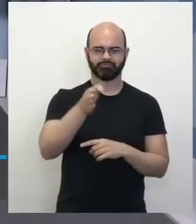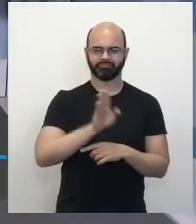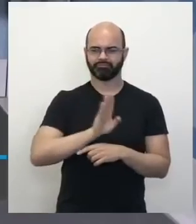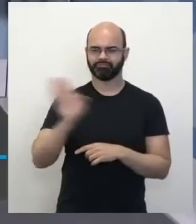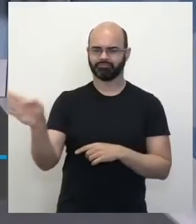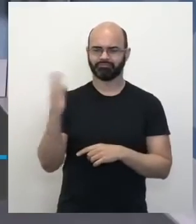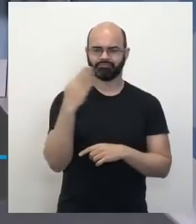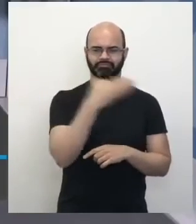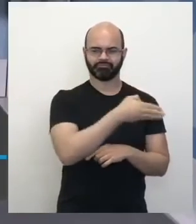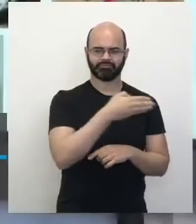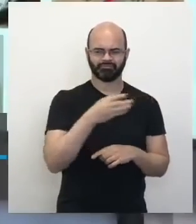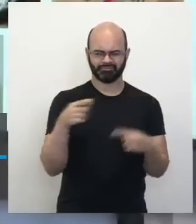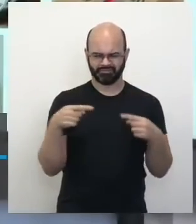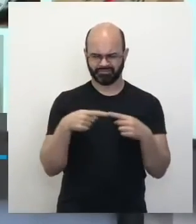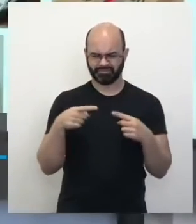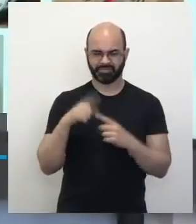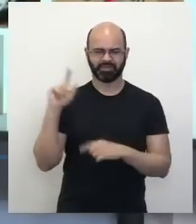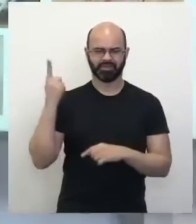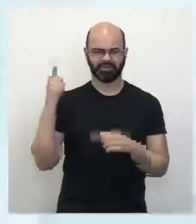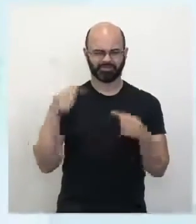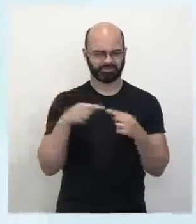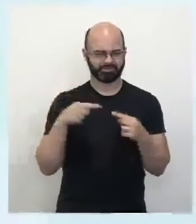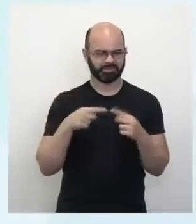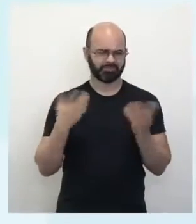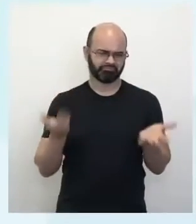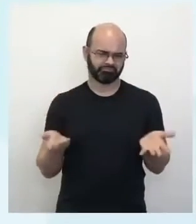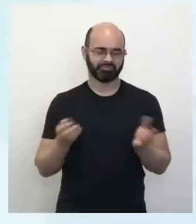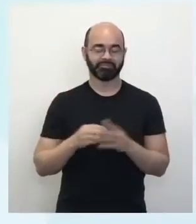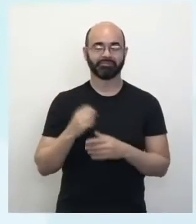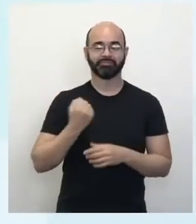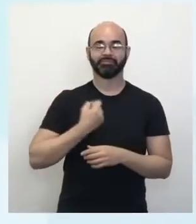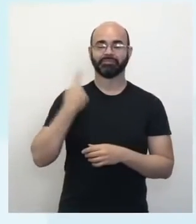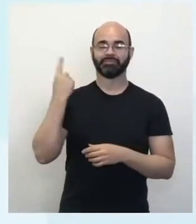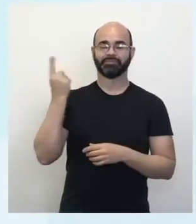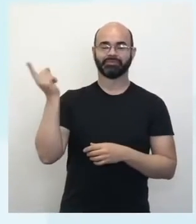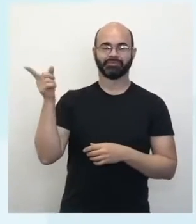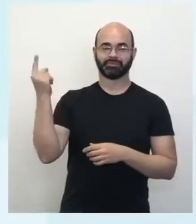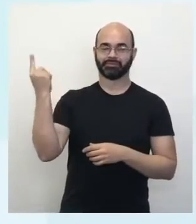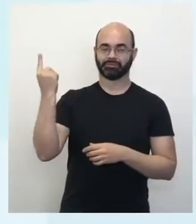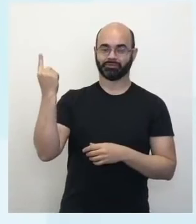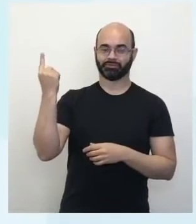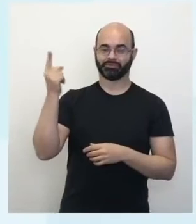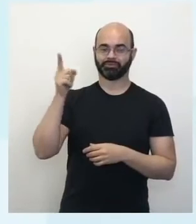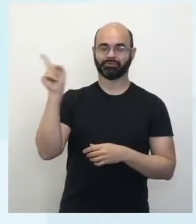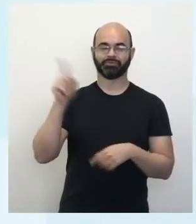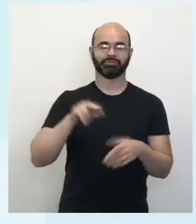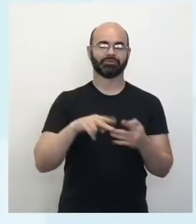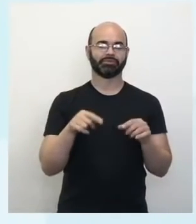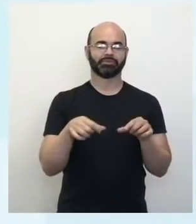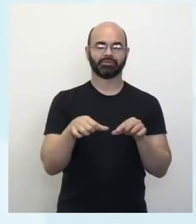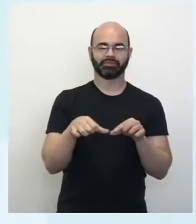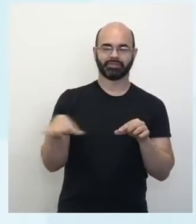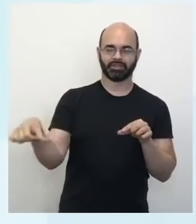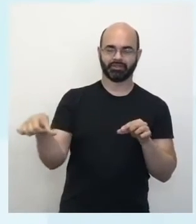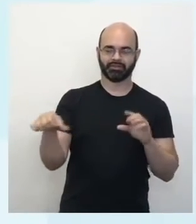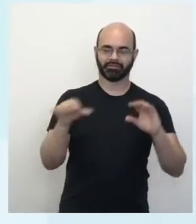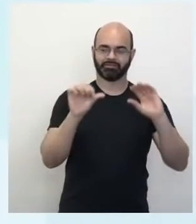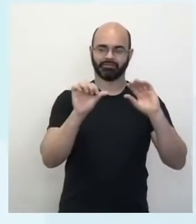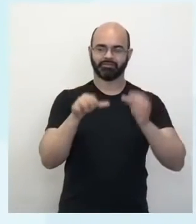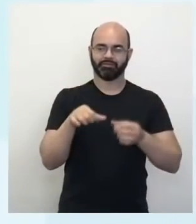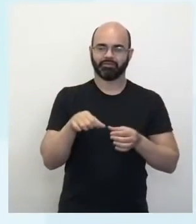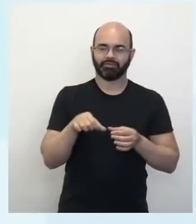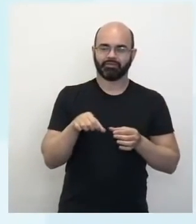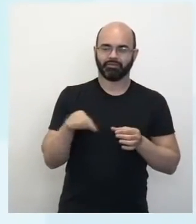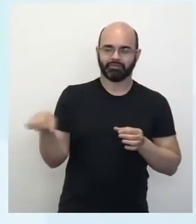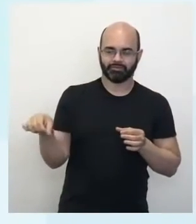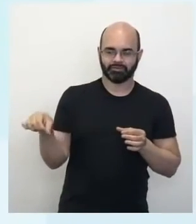Então, o que nós temos aí, ó? Nós temos a trena, no número 1, que serve para medir comprimento, né? Nós temos o 2,